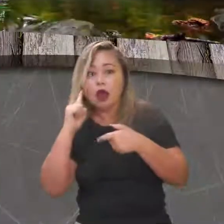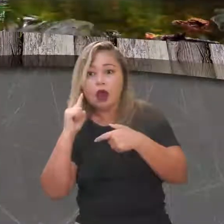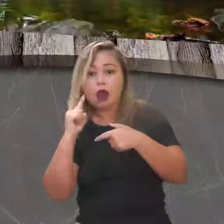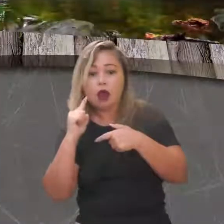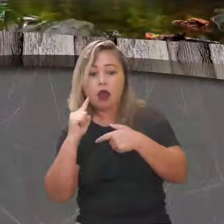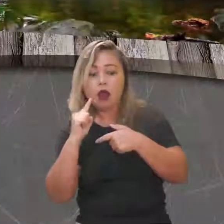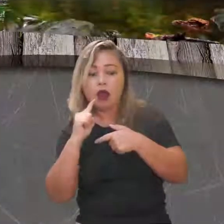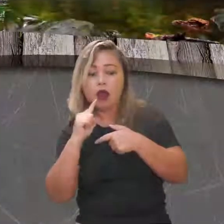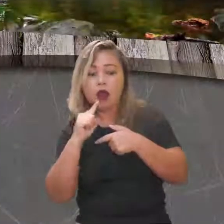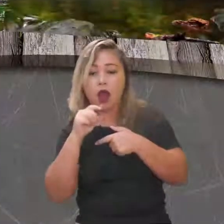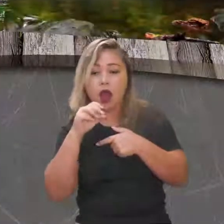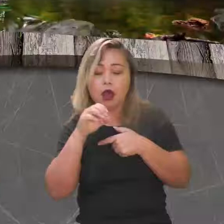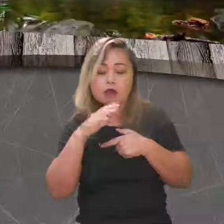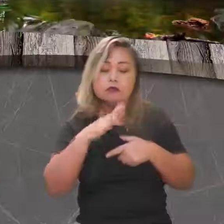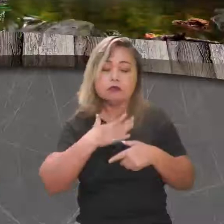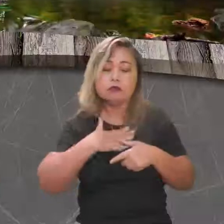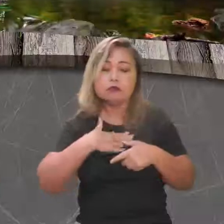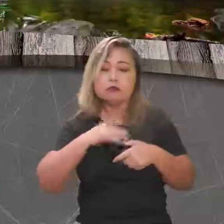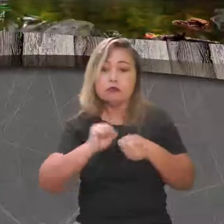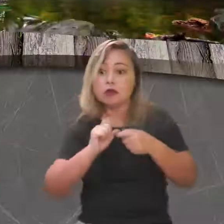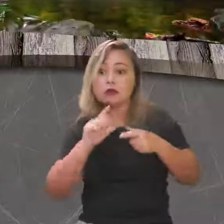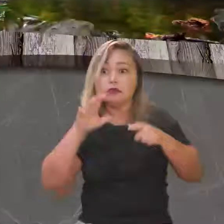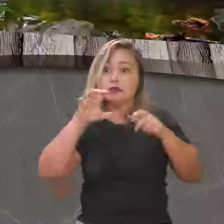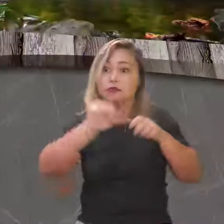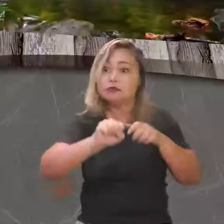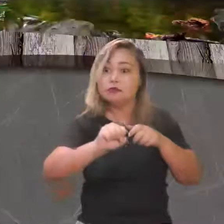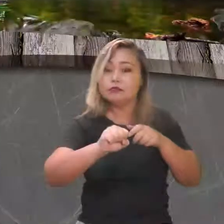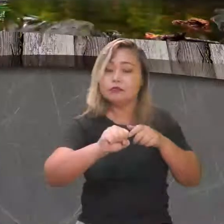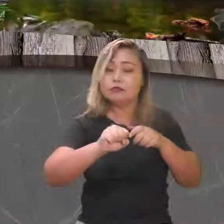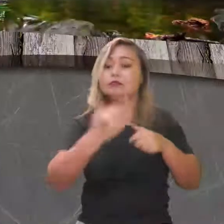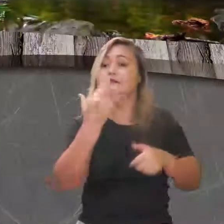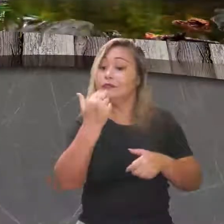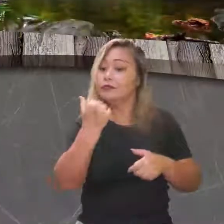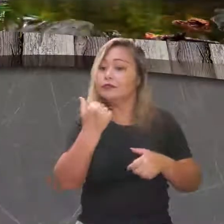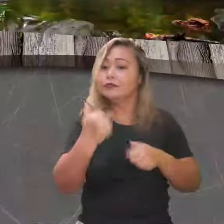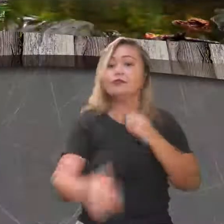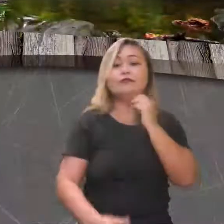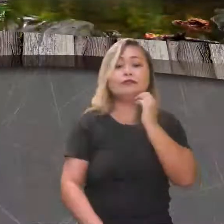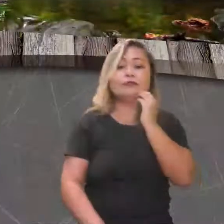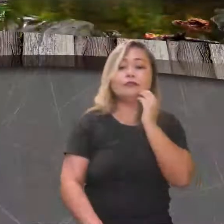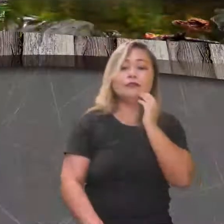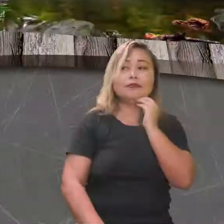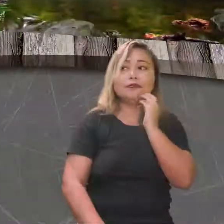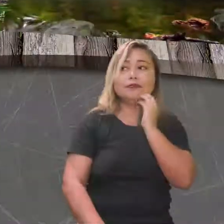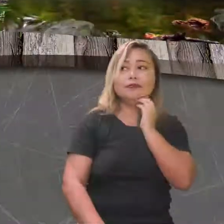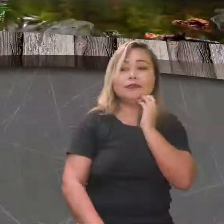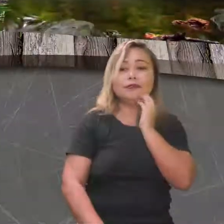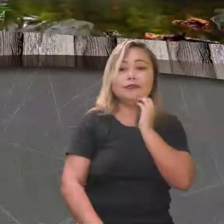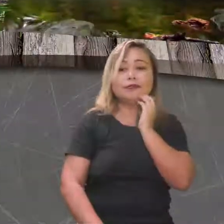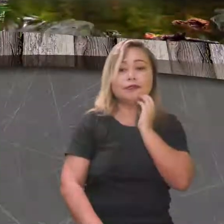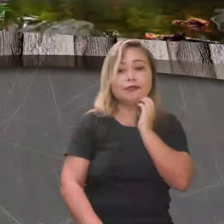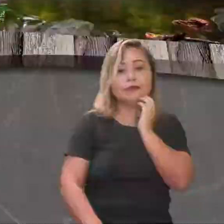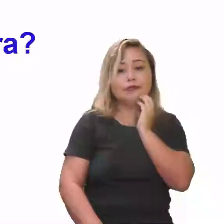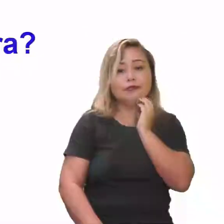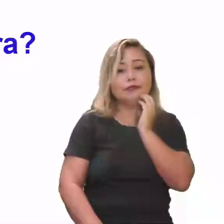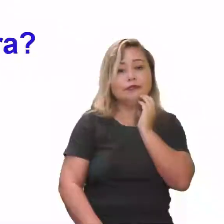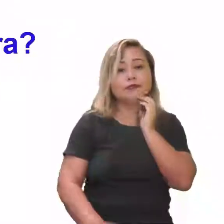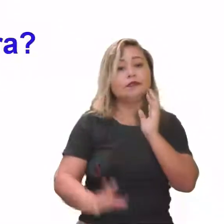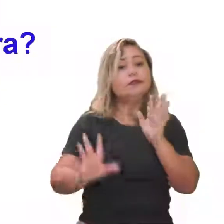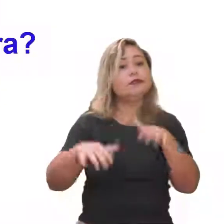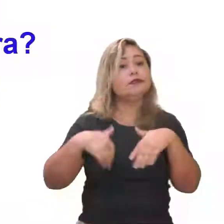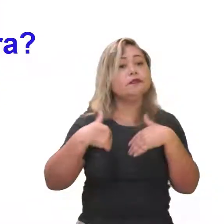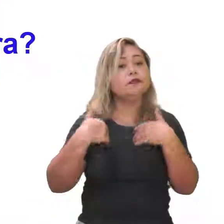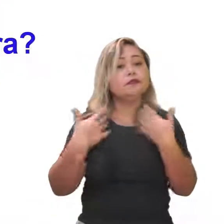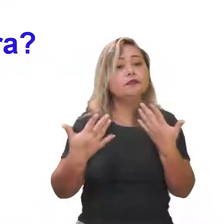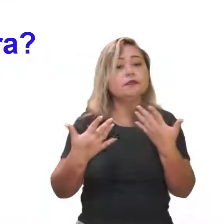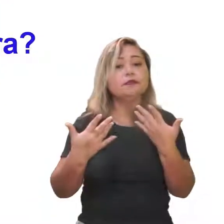assim, tão tranquila, ele e se alimenta, tá? Vamos seguindo? Quais são os